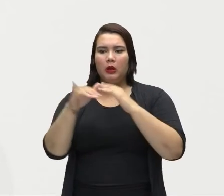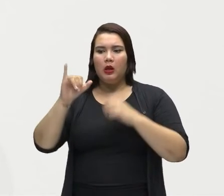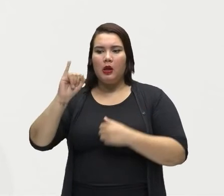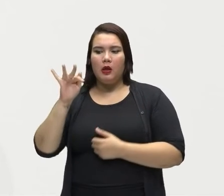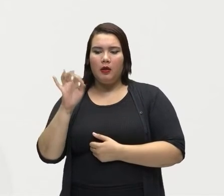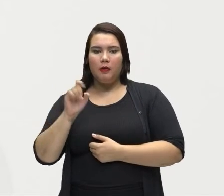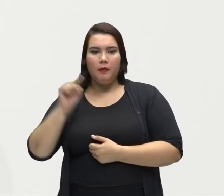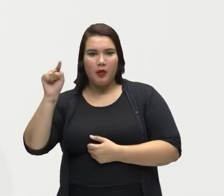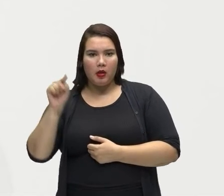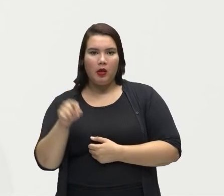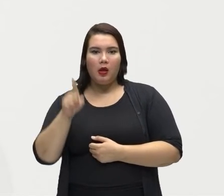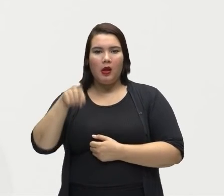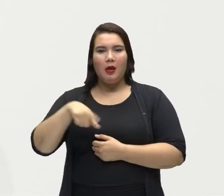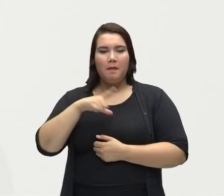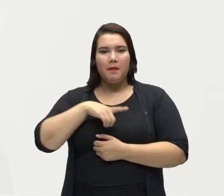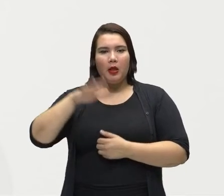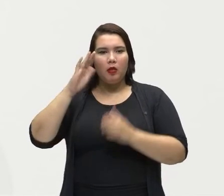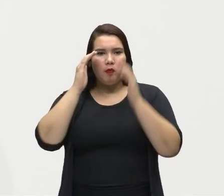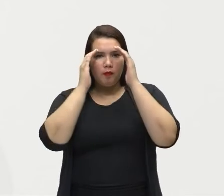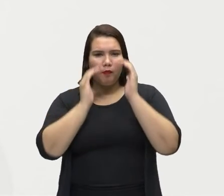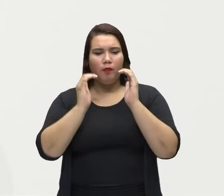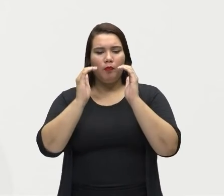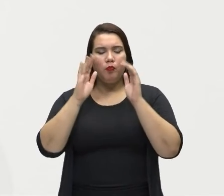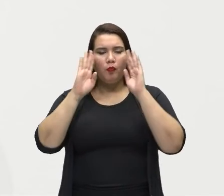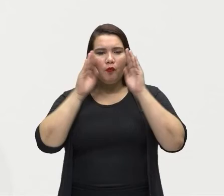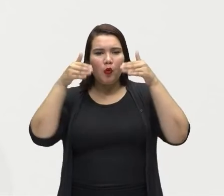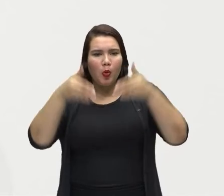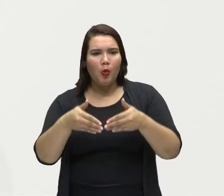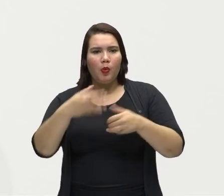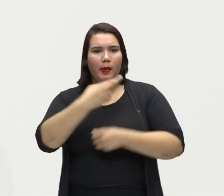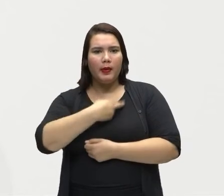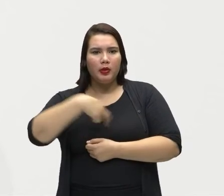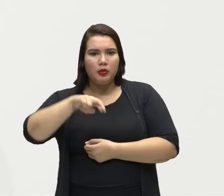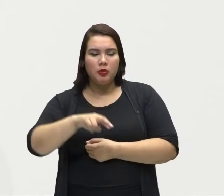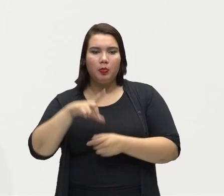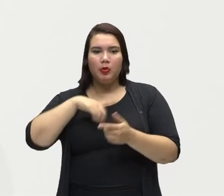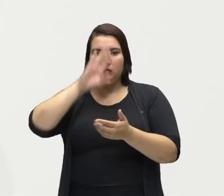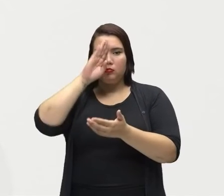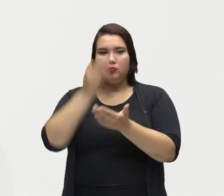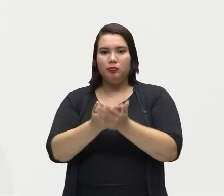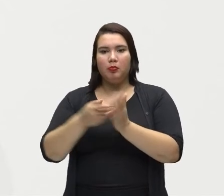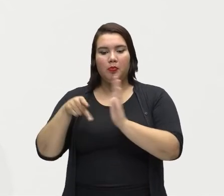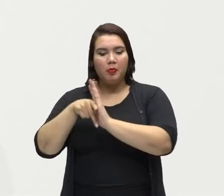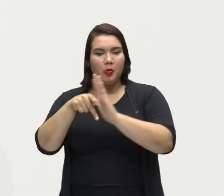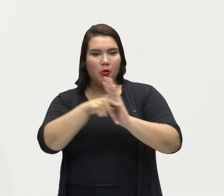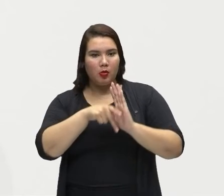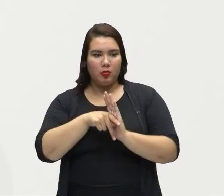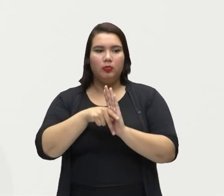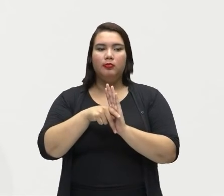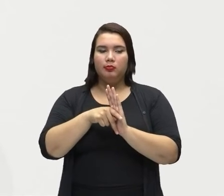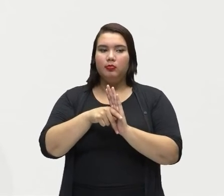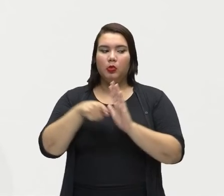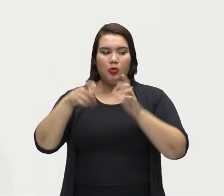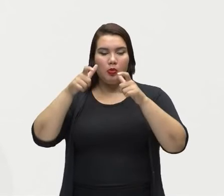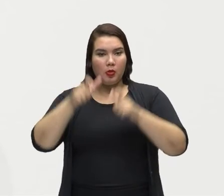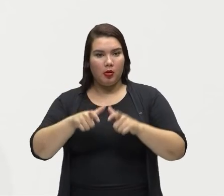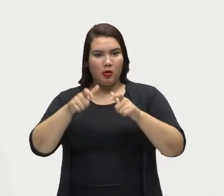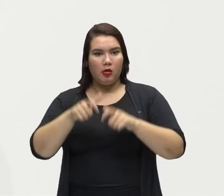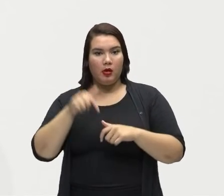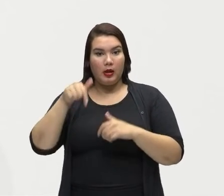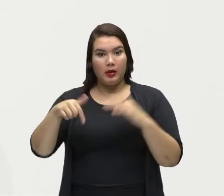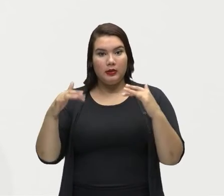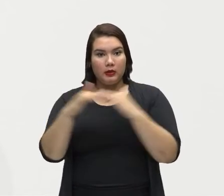Ifé, considerada sagrada por ser o berço dos iorubás, segundo a crença local. As cidades iorubás, elas